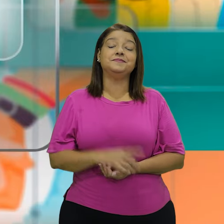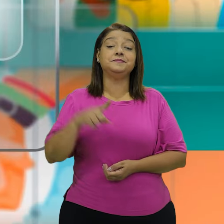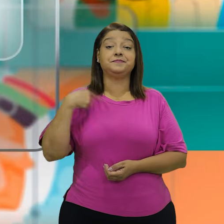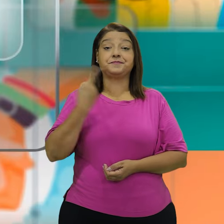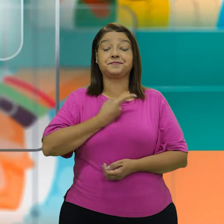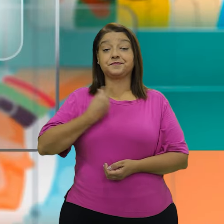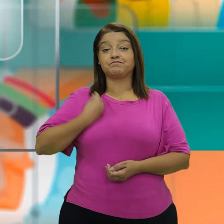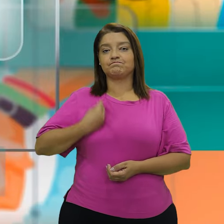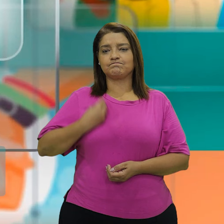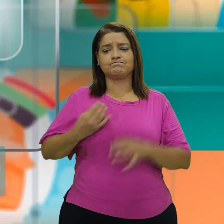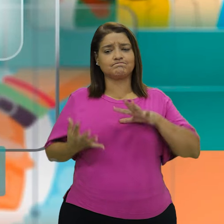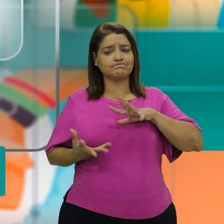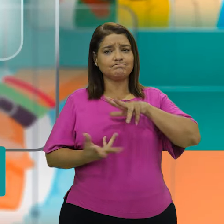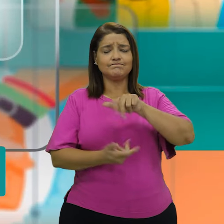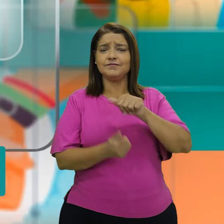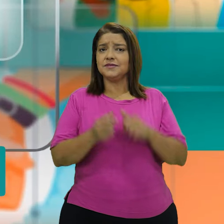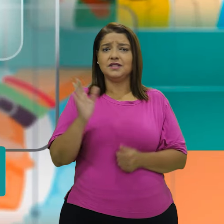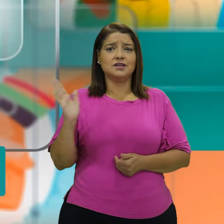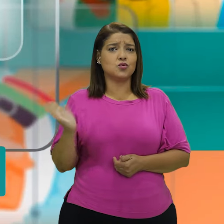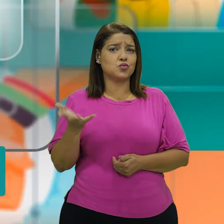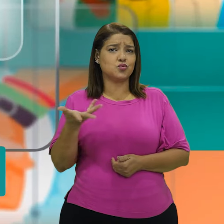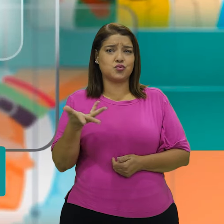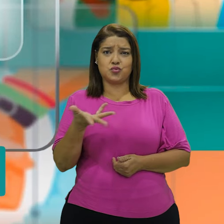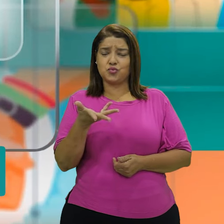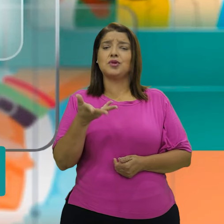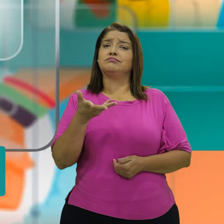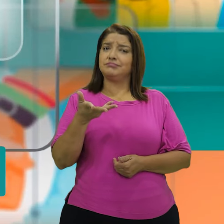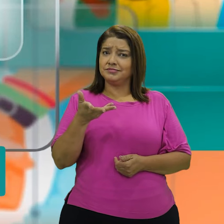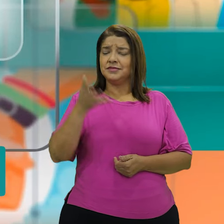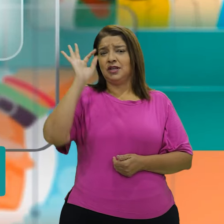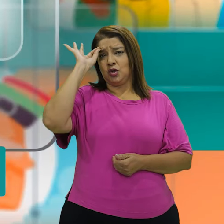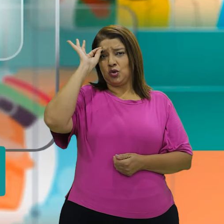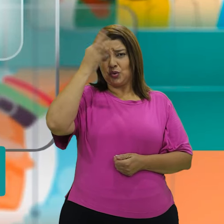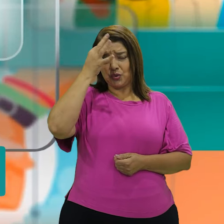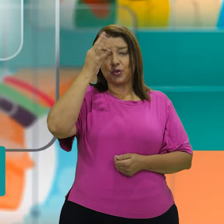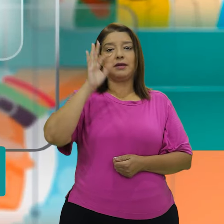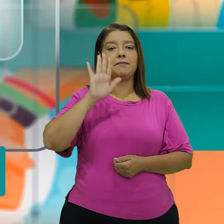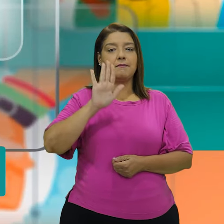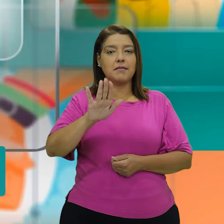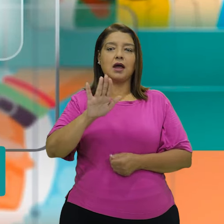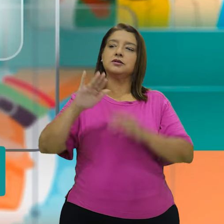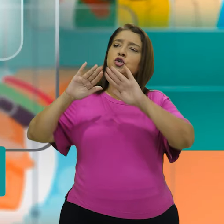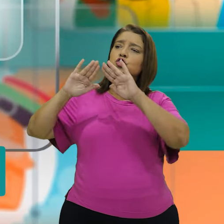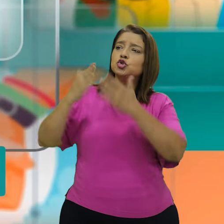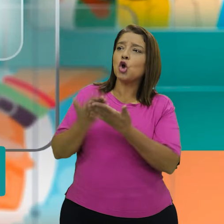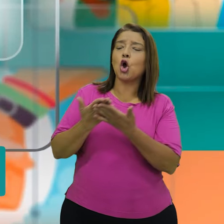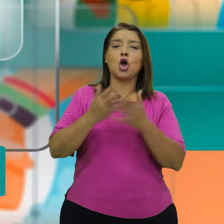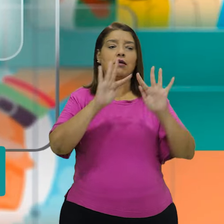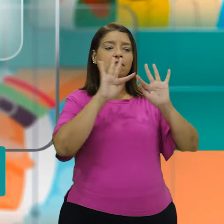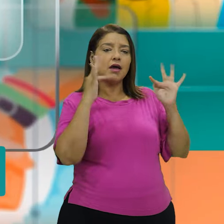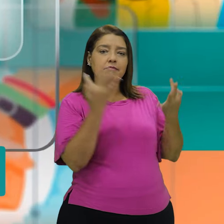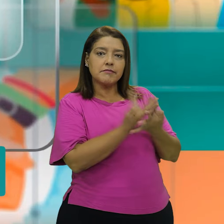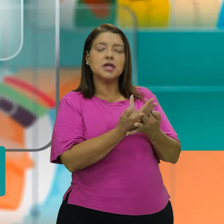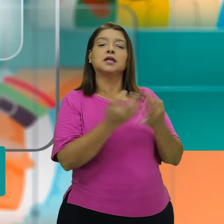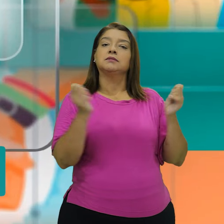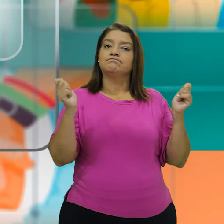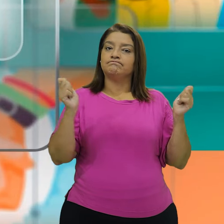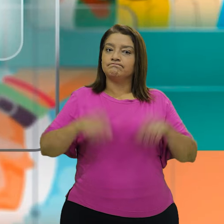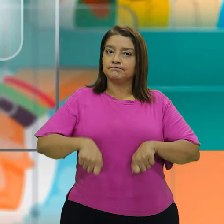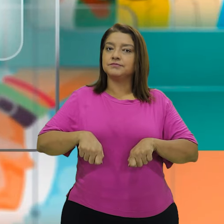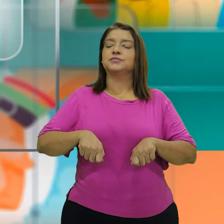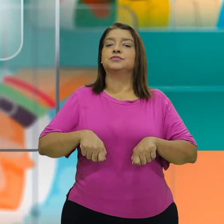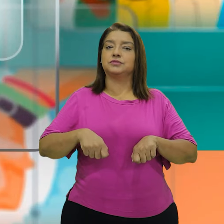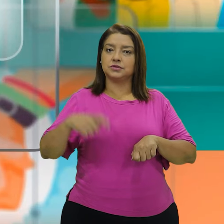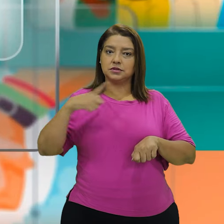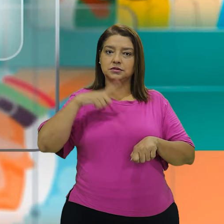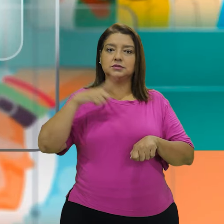Vivemos em um mundo cada vez mais acelerado e as pressões, tanto escolares quanto familiares, podem se